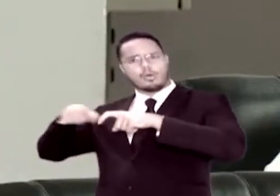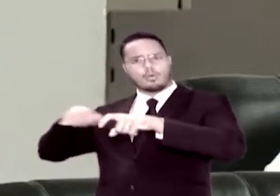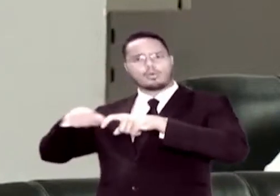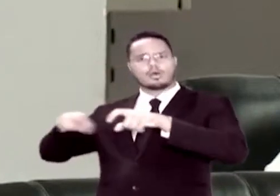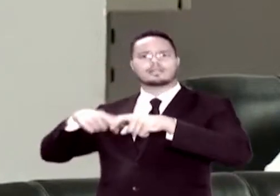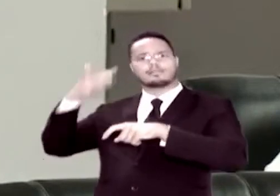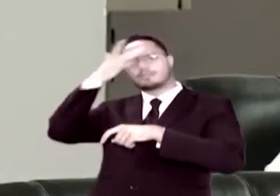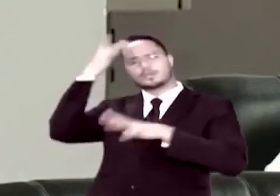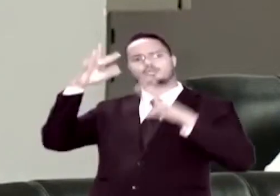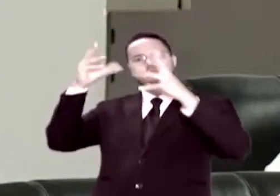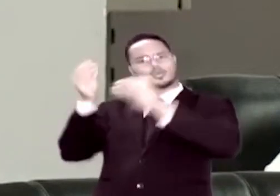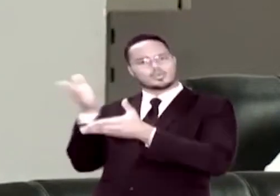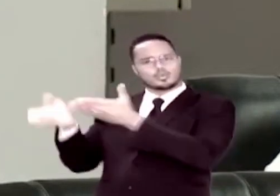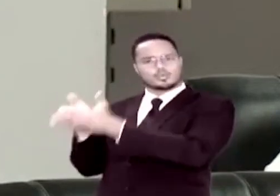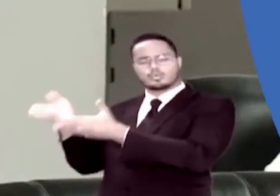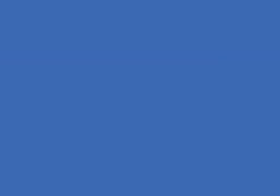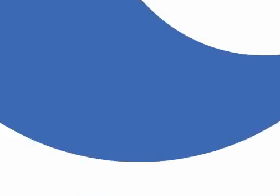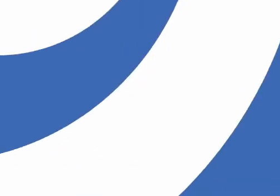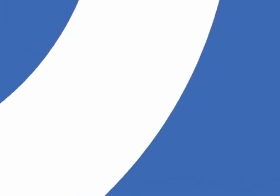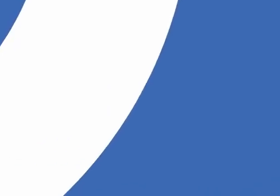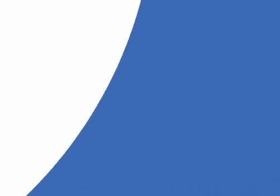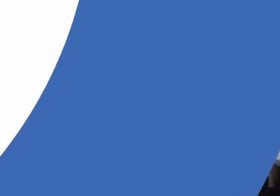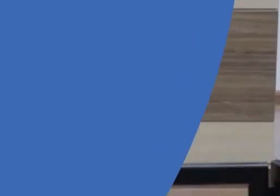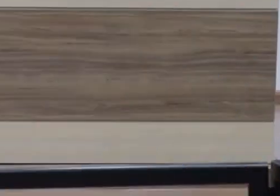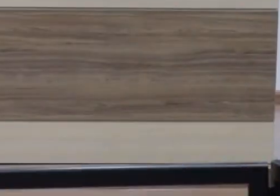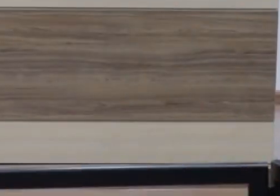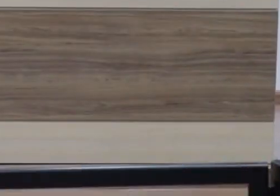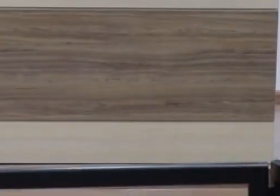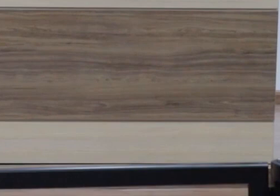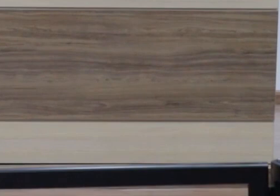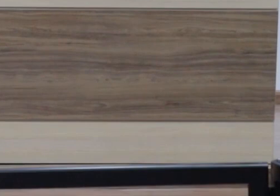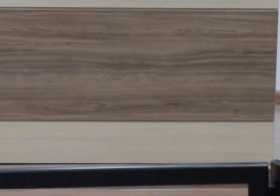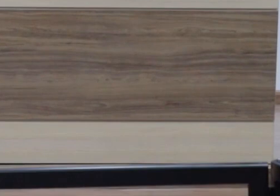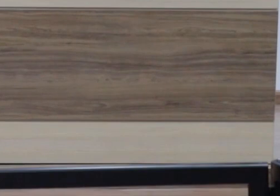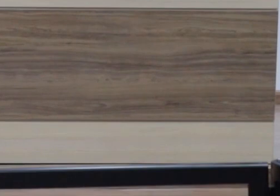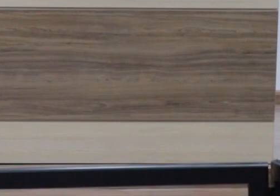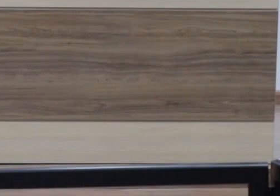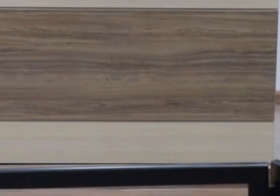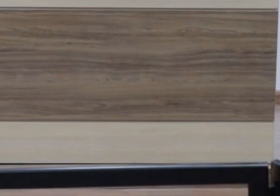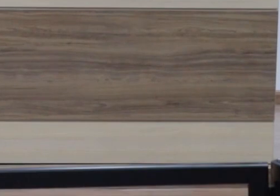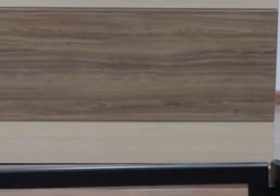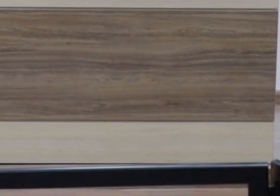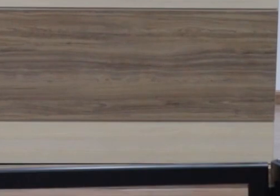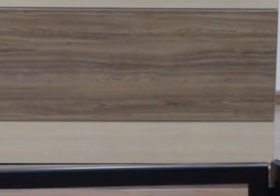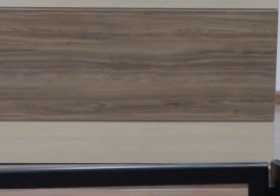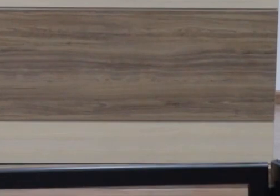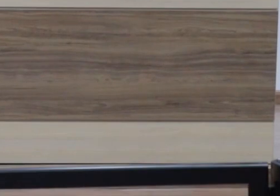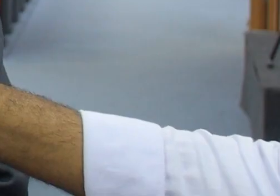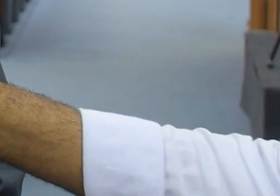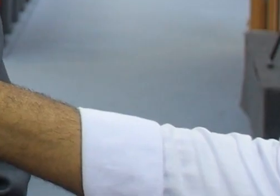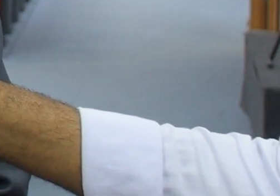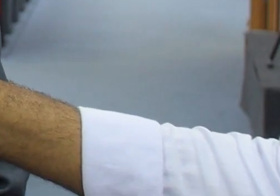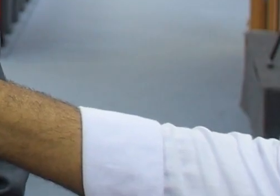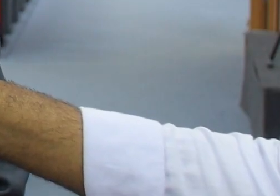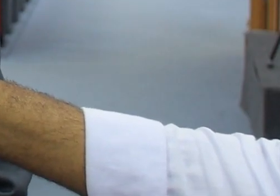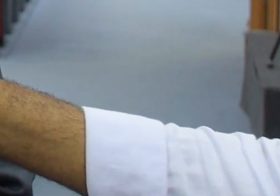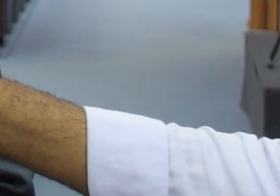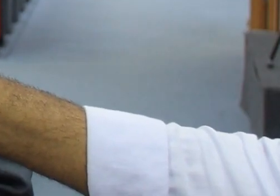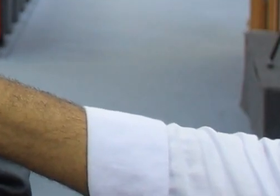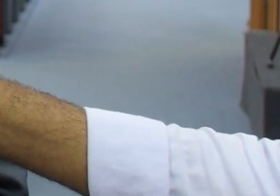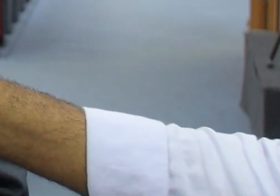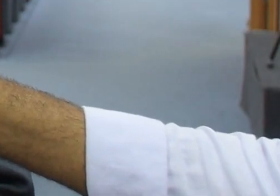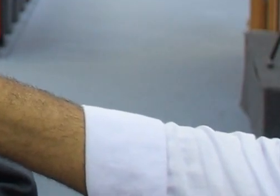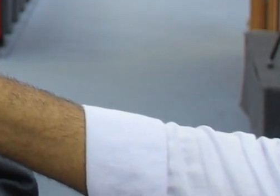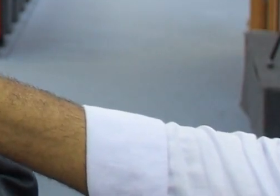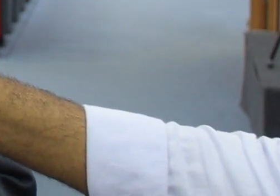gente busca aí contribuir com a nossa cidade ações para causa animal são destaques na Câmara Nesse contexto nós